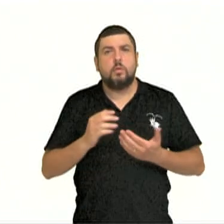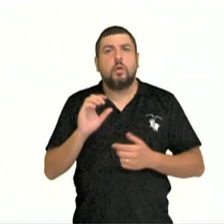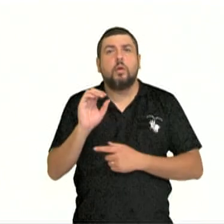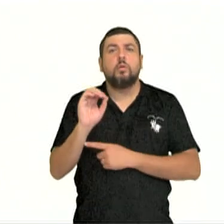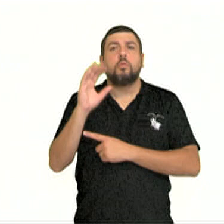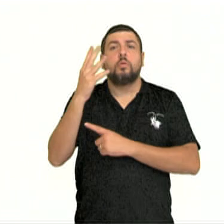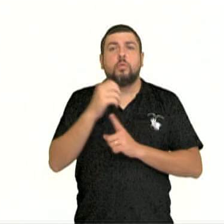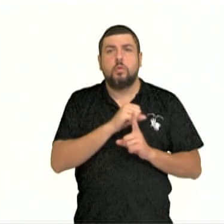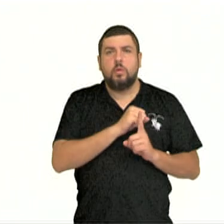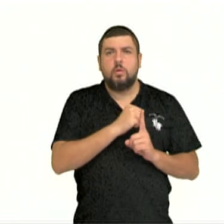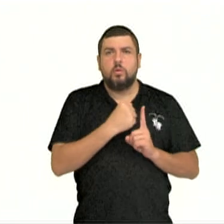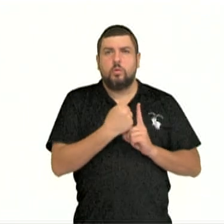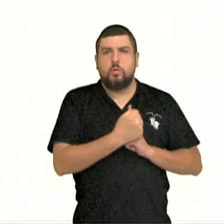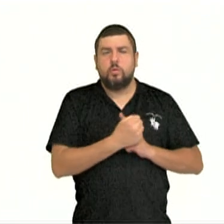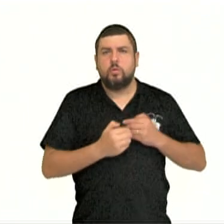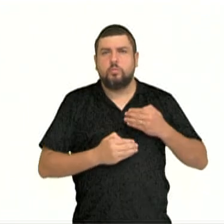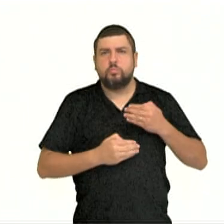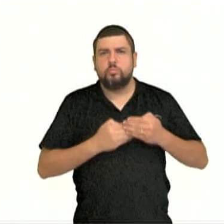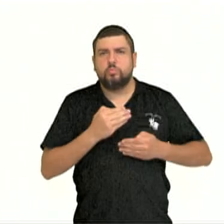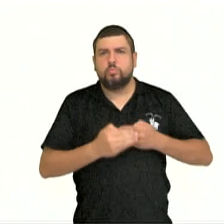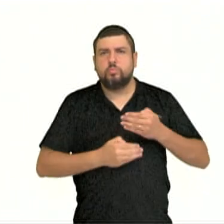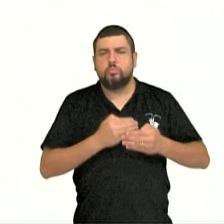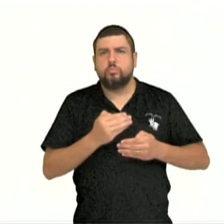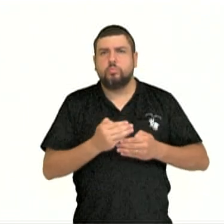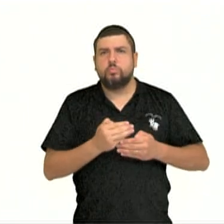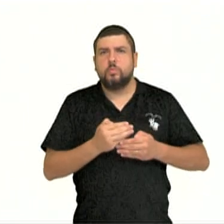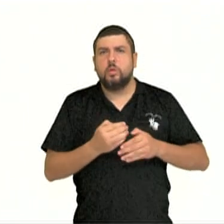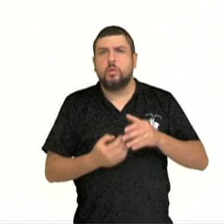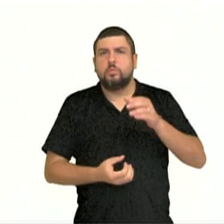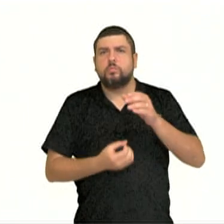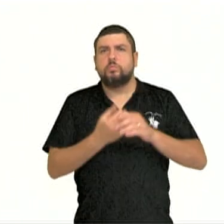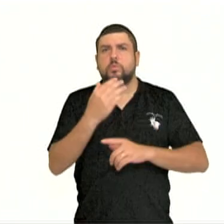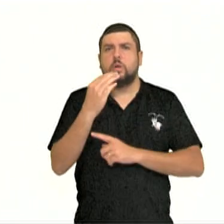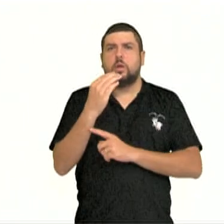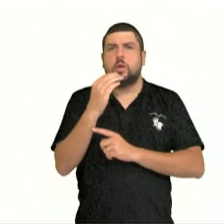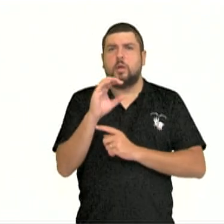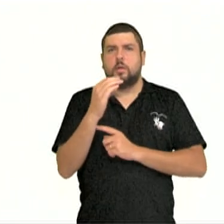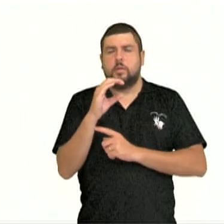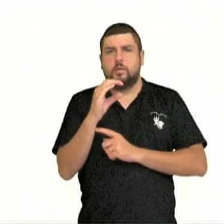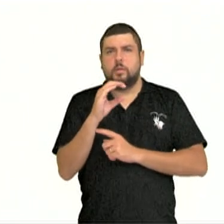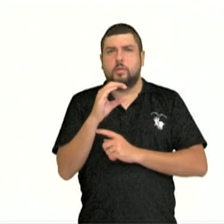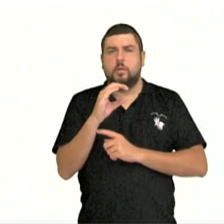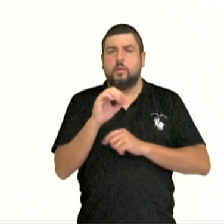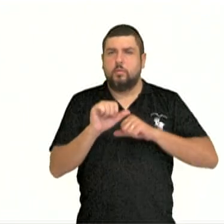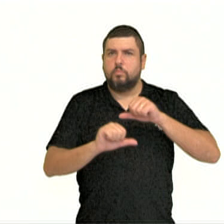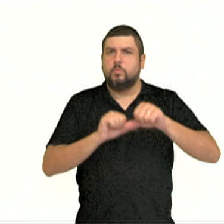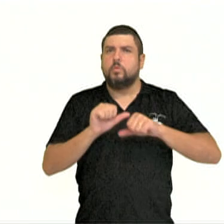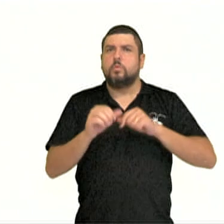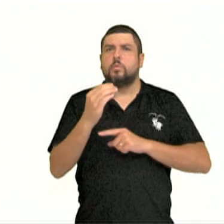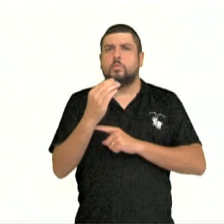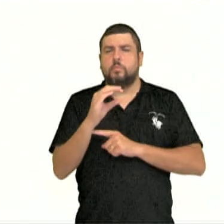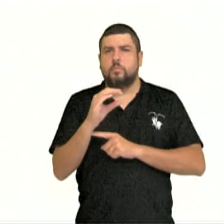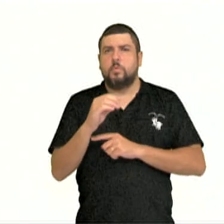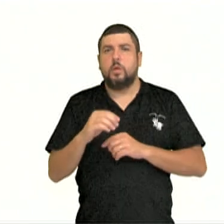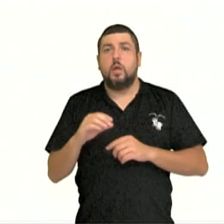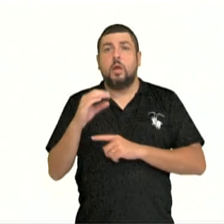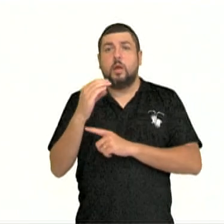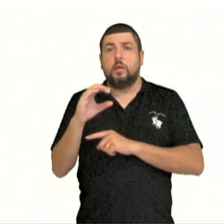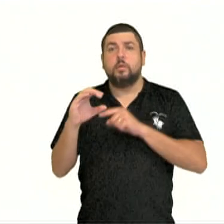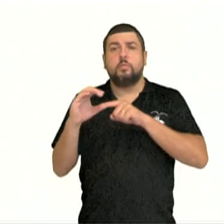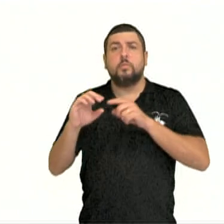ao estabelecimento de teorias e métodos próprios. Isso é muito importante. Toda ciência tem teorias e métodos próprios a